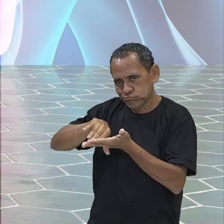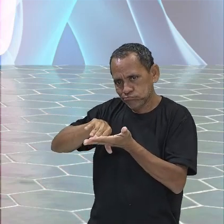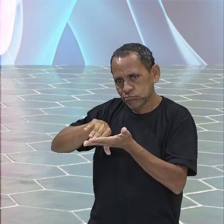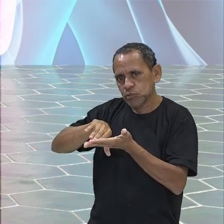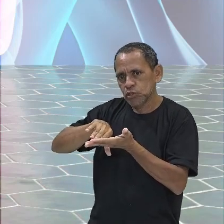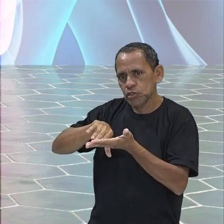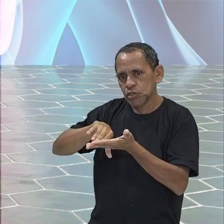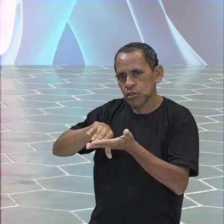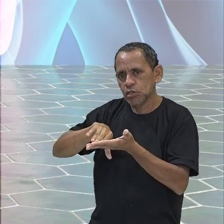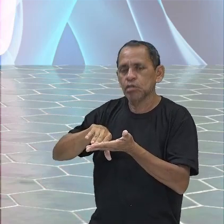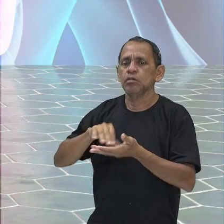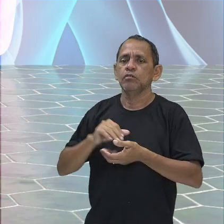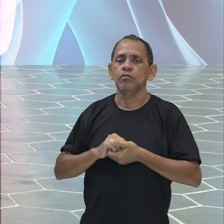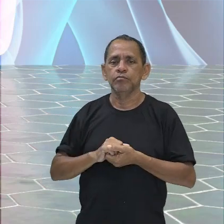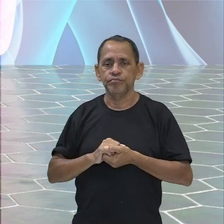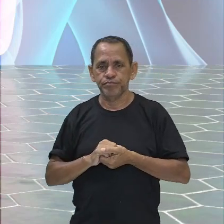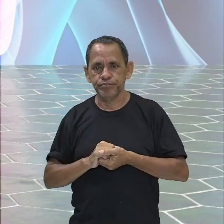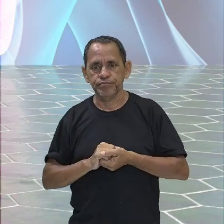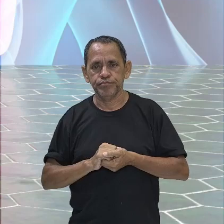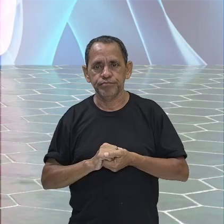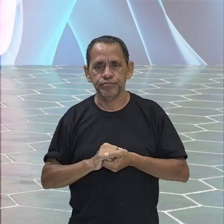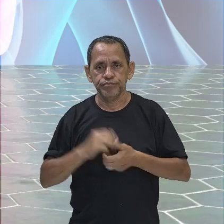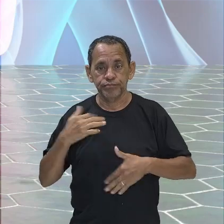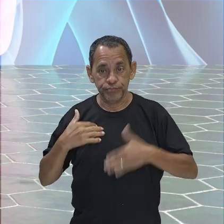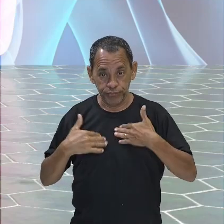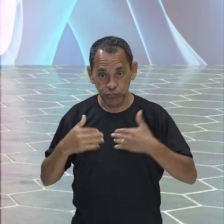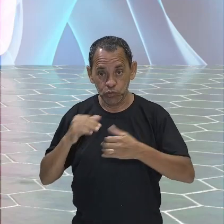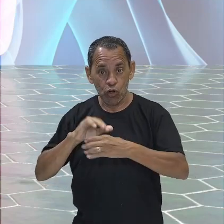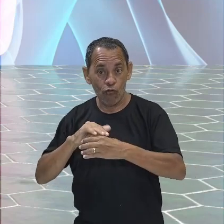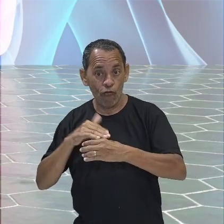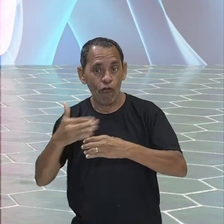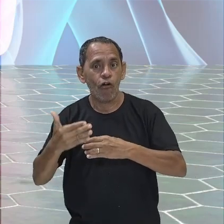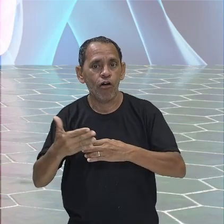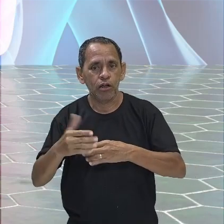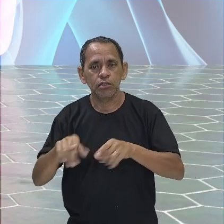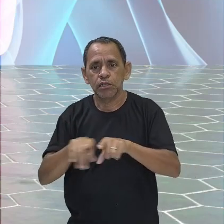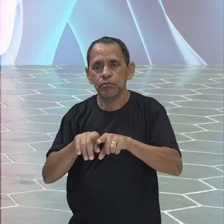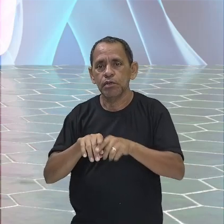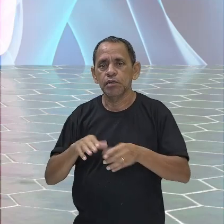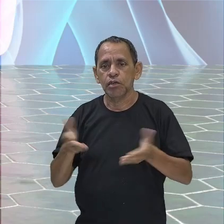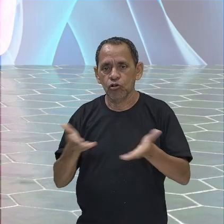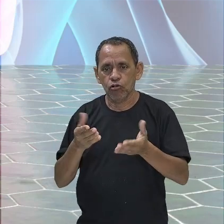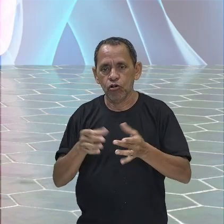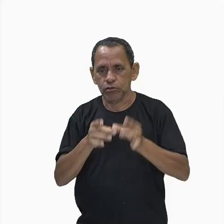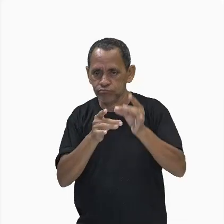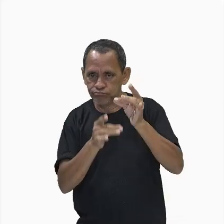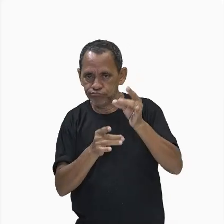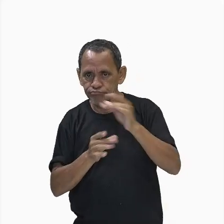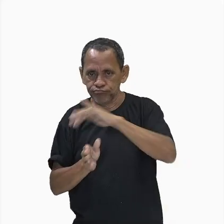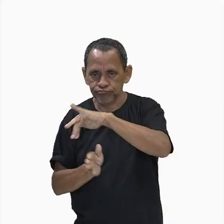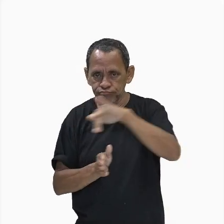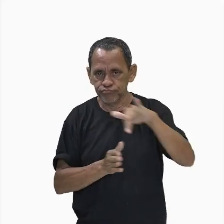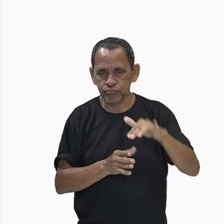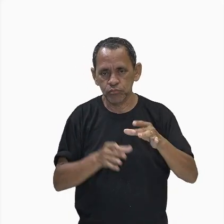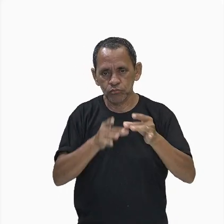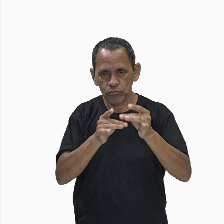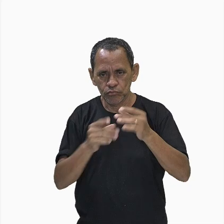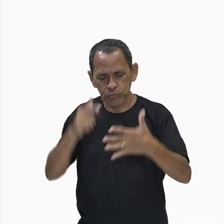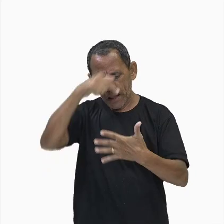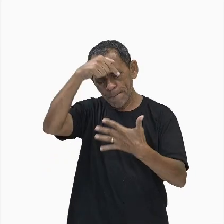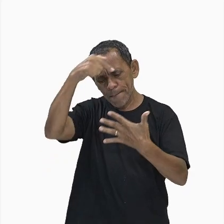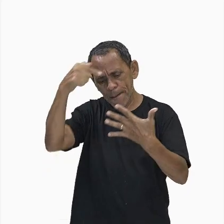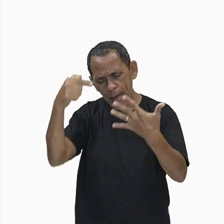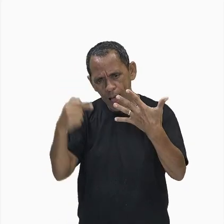meio externo do nosso corpo, tá? Então, nós estamos aí detalhando e vamos avançar um pouco mais nos componentes do